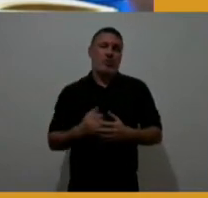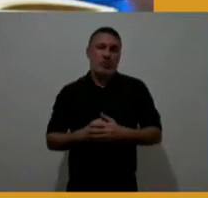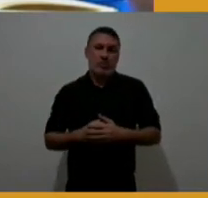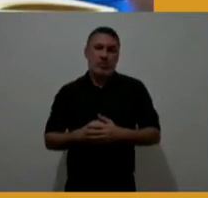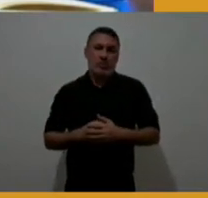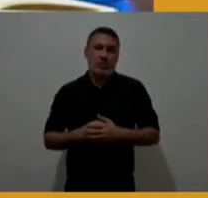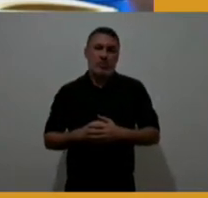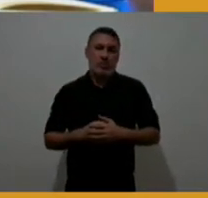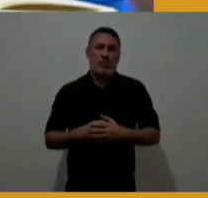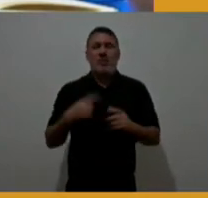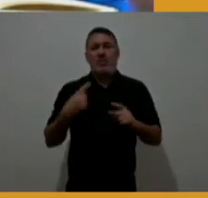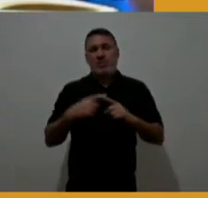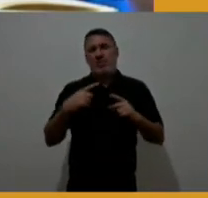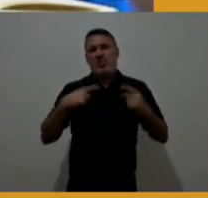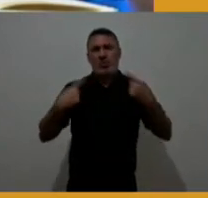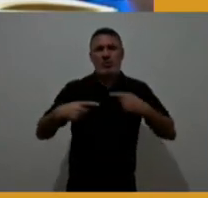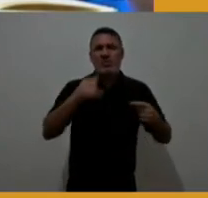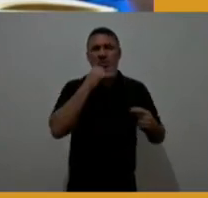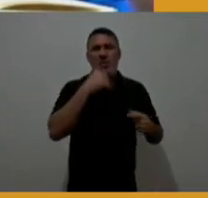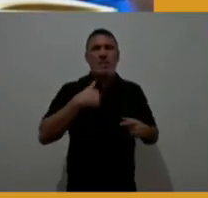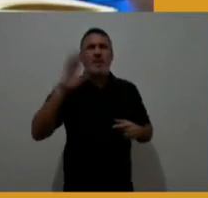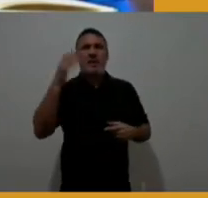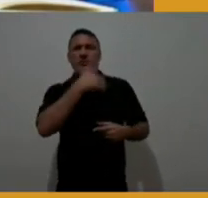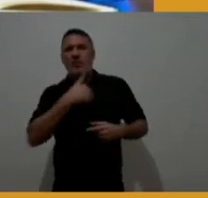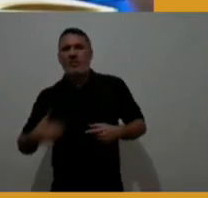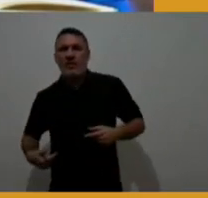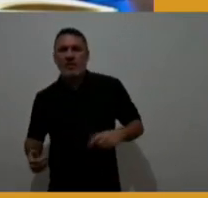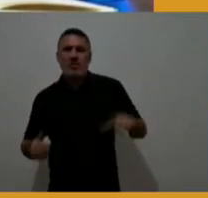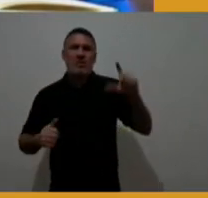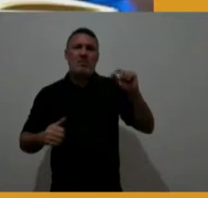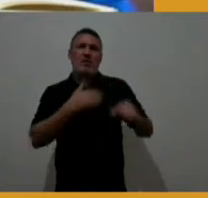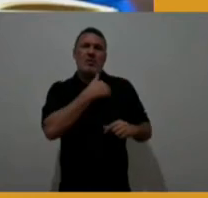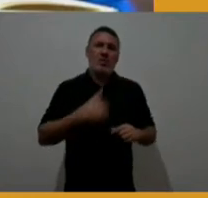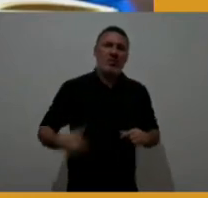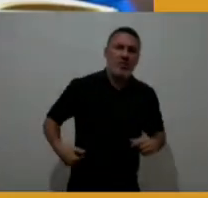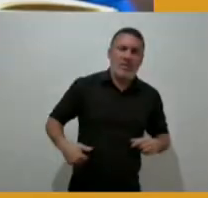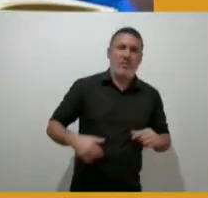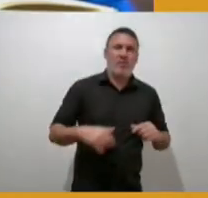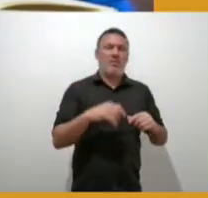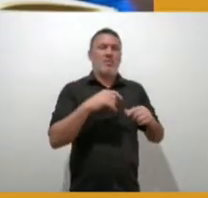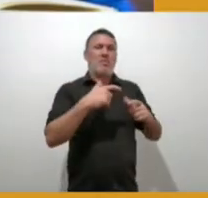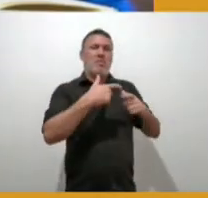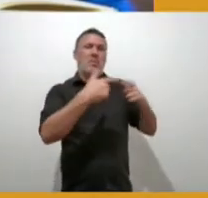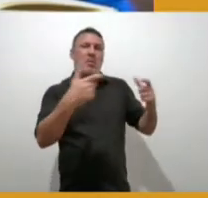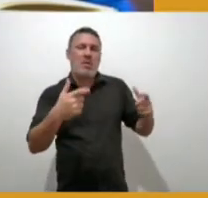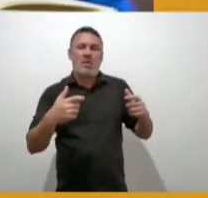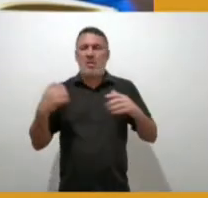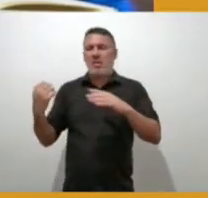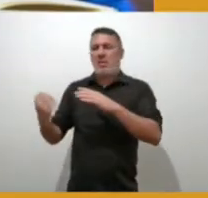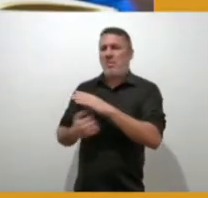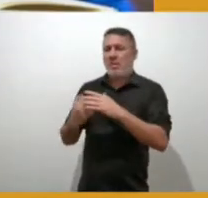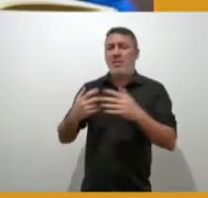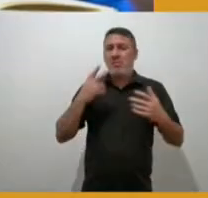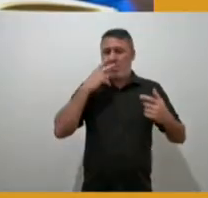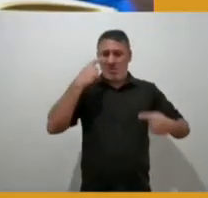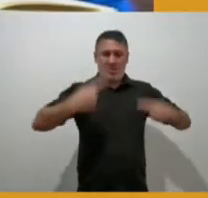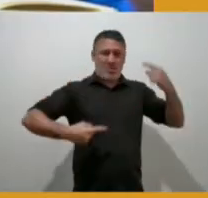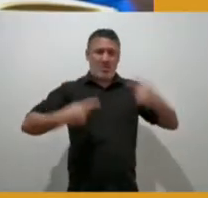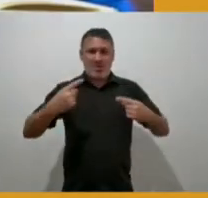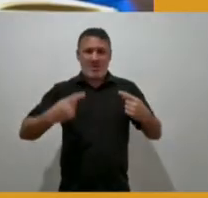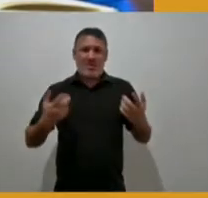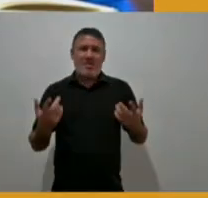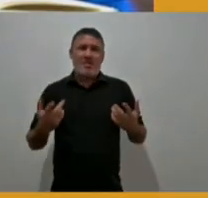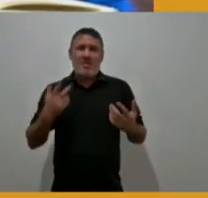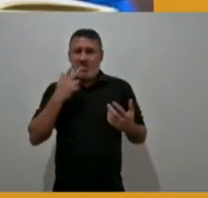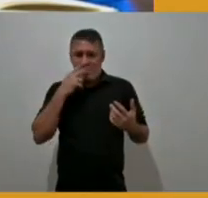mais governo, menos governo, mais mercado, menos mercado, etc., como se isso fosse algo que fosse